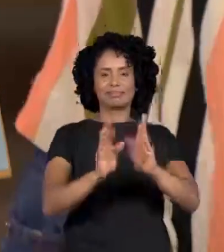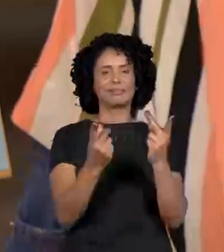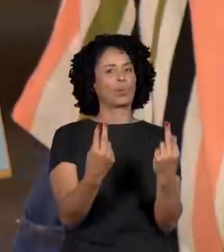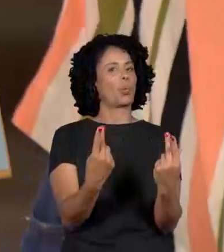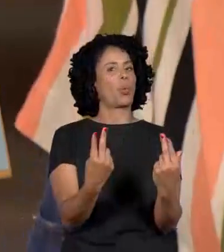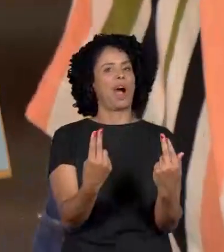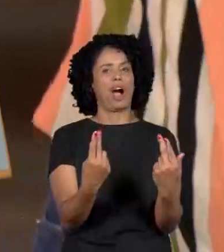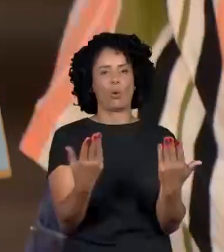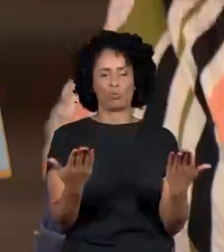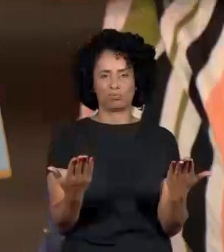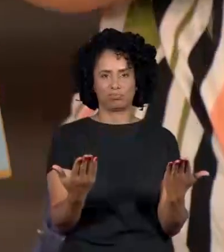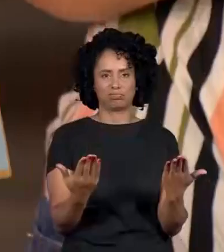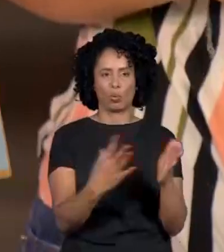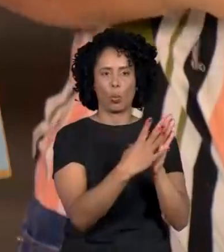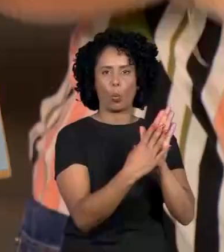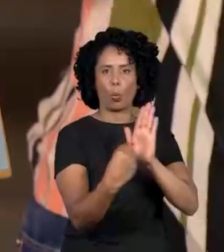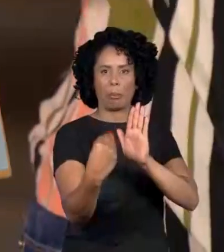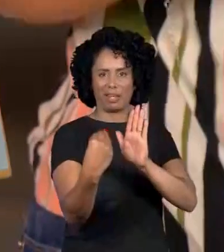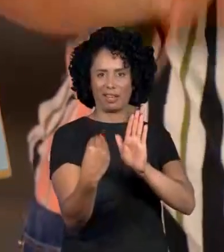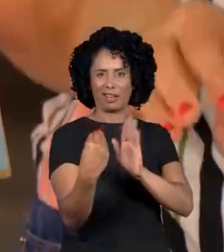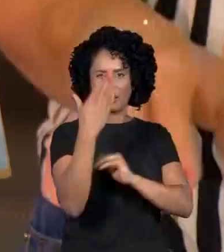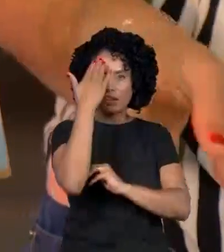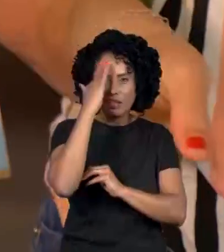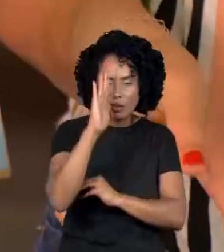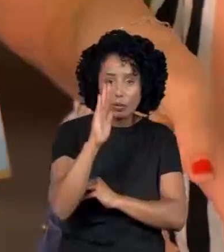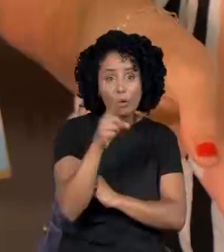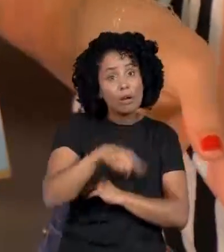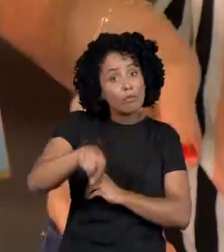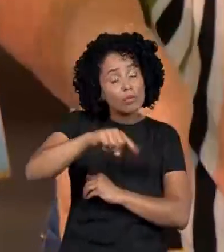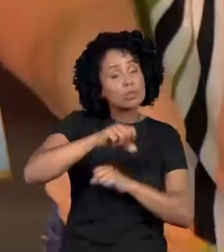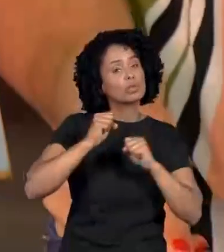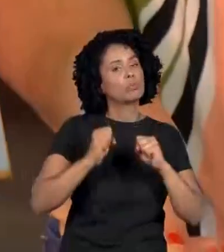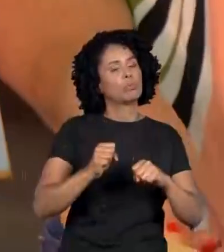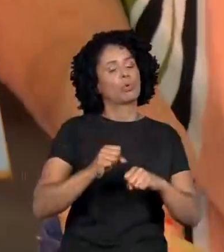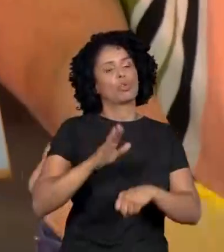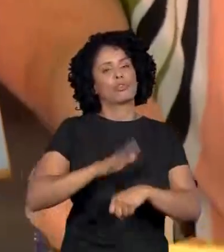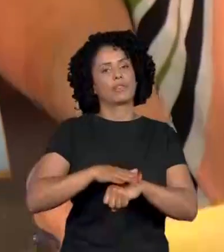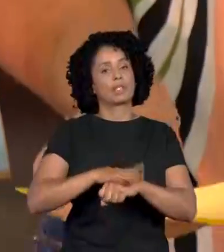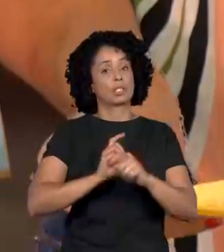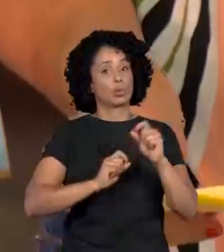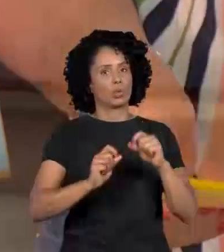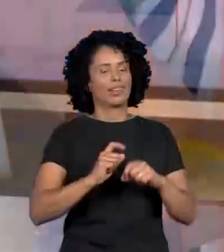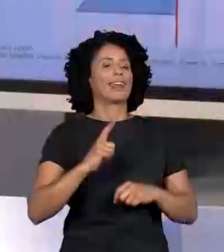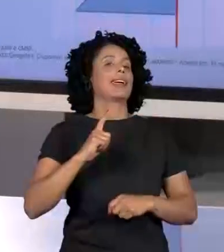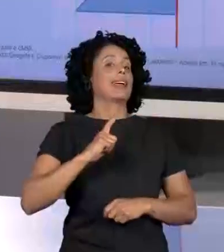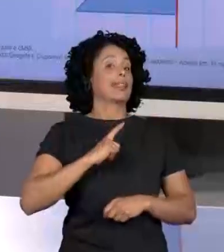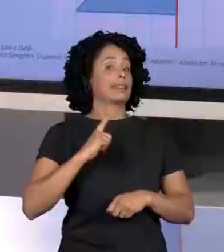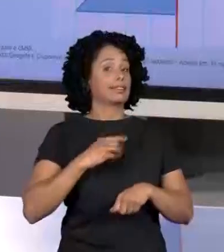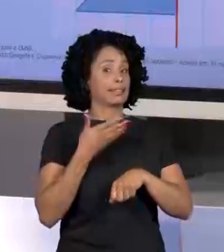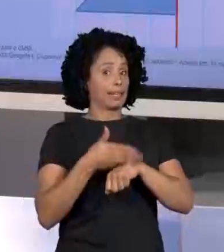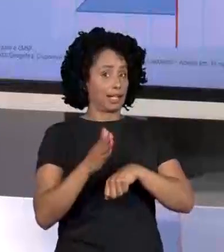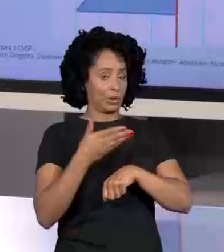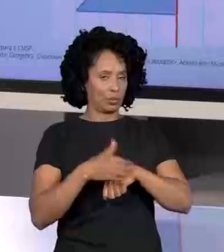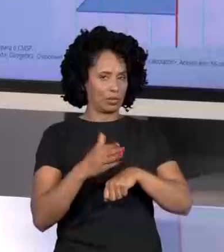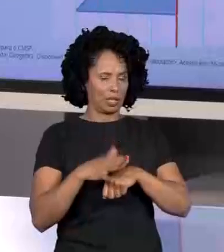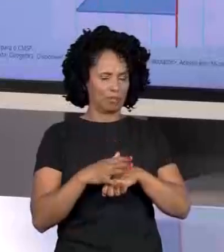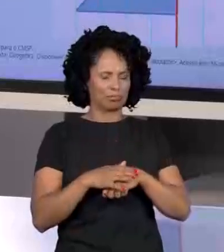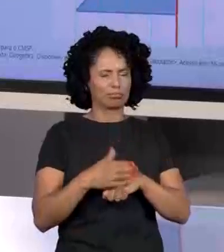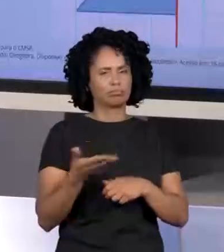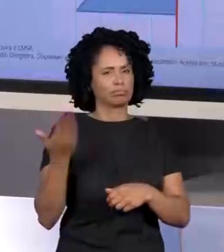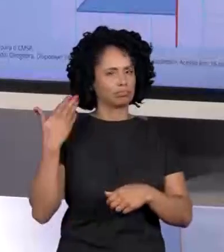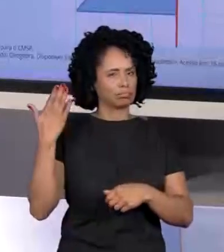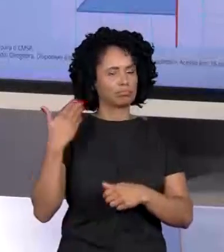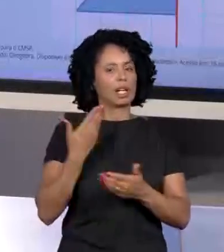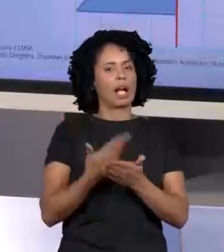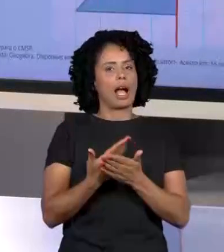um lado igual ao outro. Vocês também podem usar a técnica que a gente trabalhou em uma outra aula de simetria,